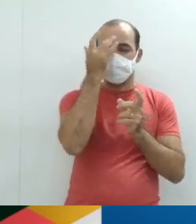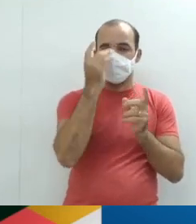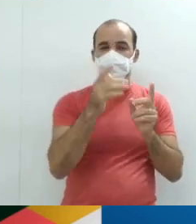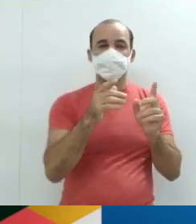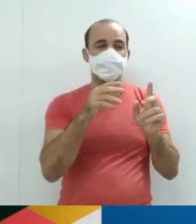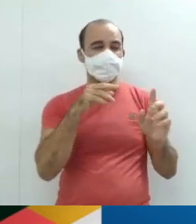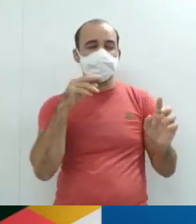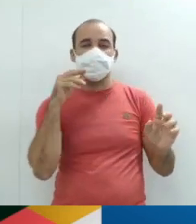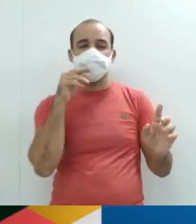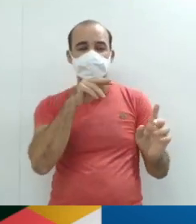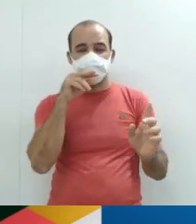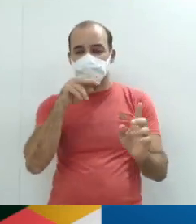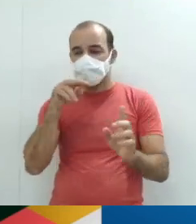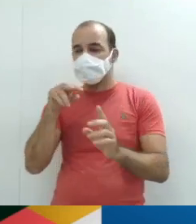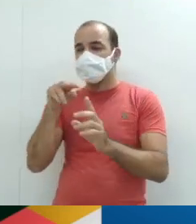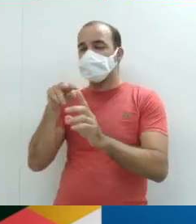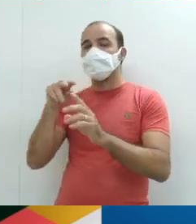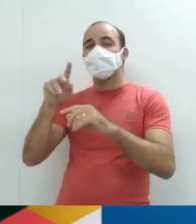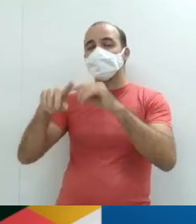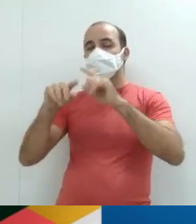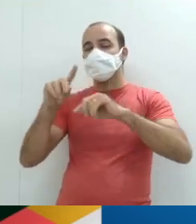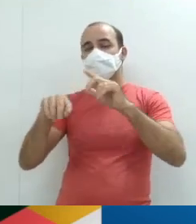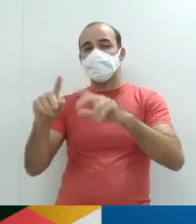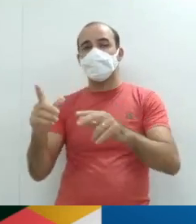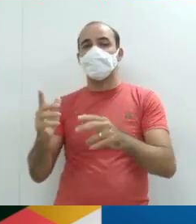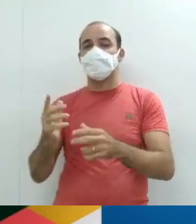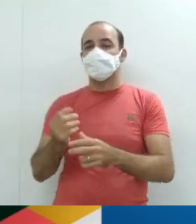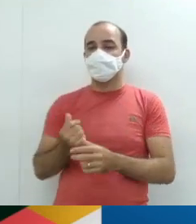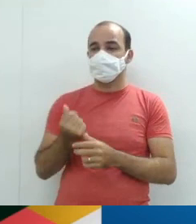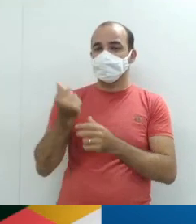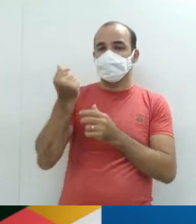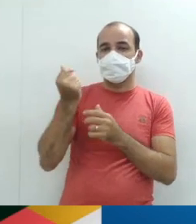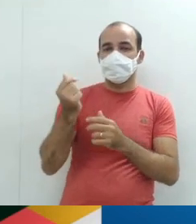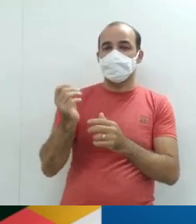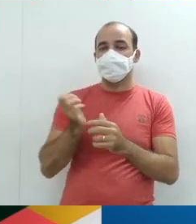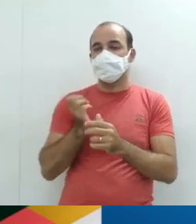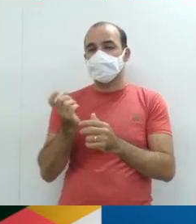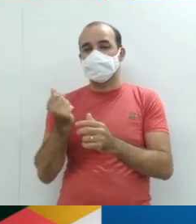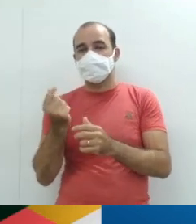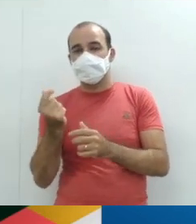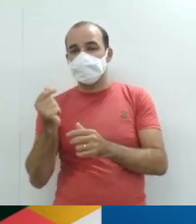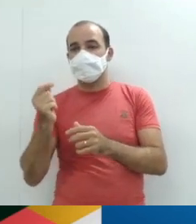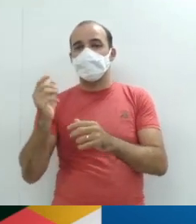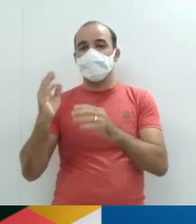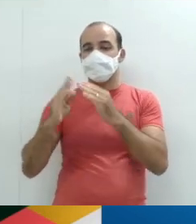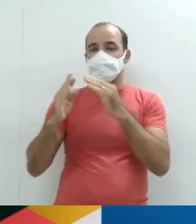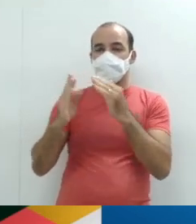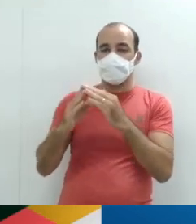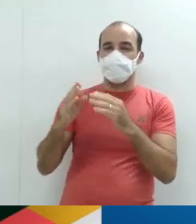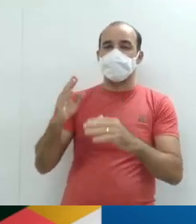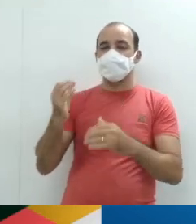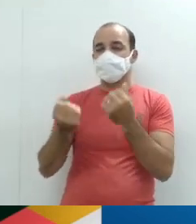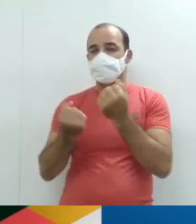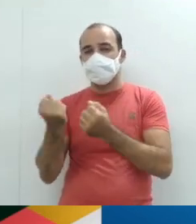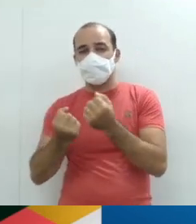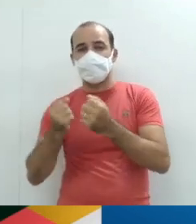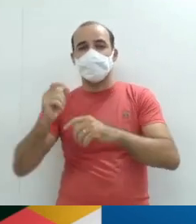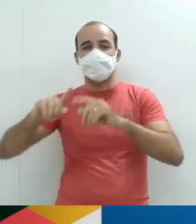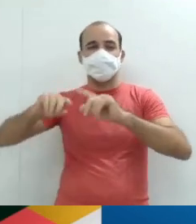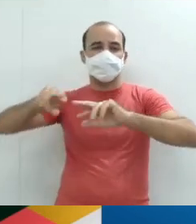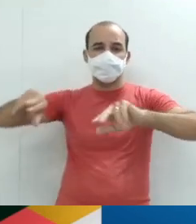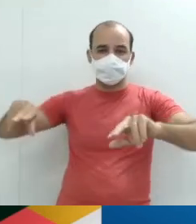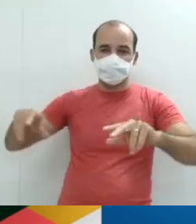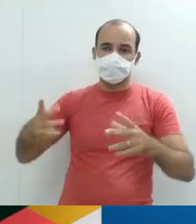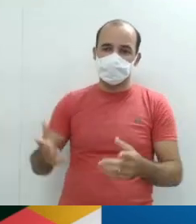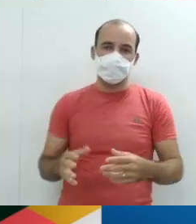nas coisas do que na realidade pessoal. Ou nos interessamos mais que as pessoas curtam